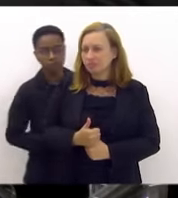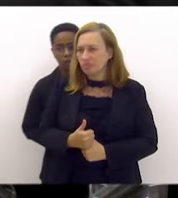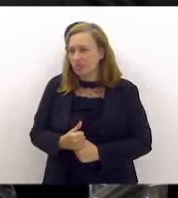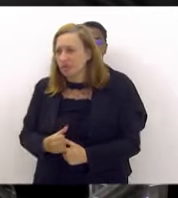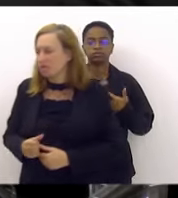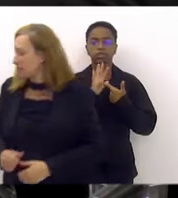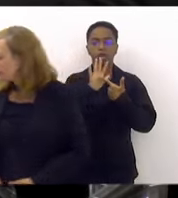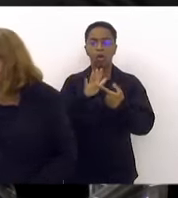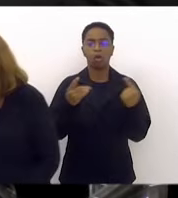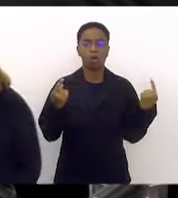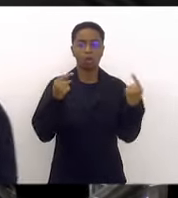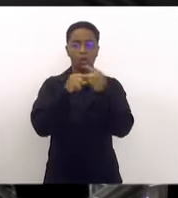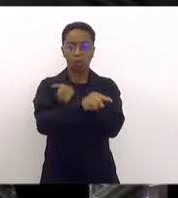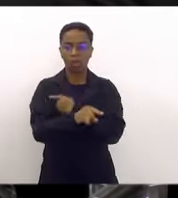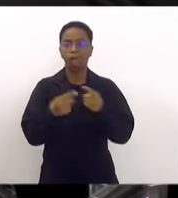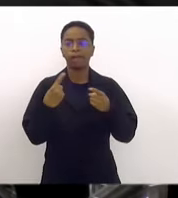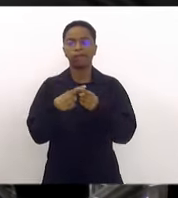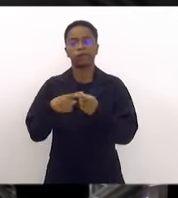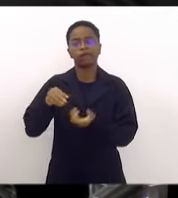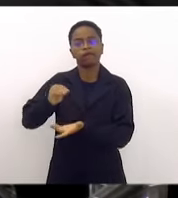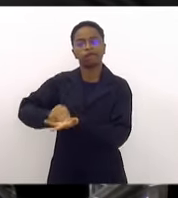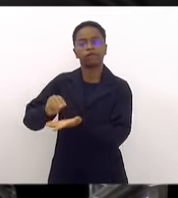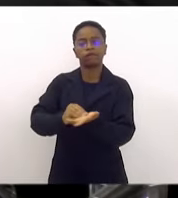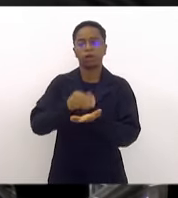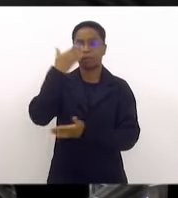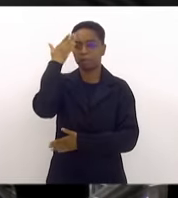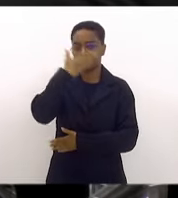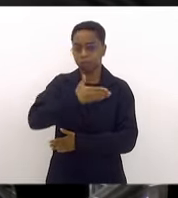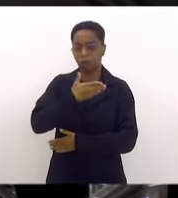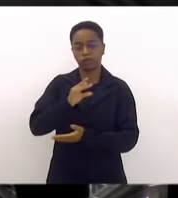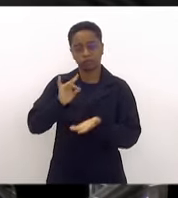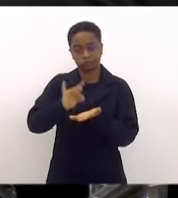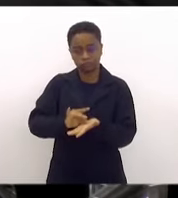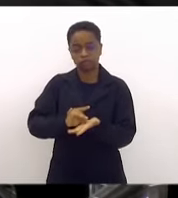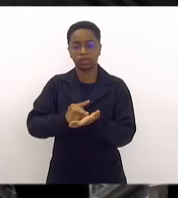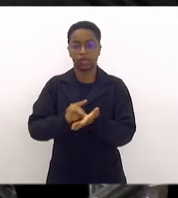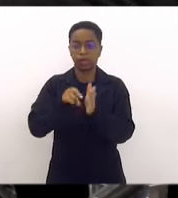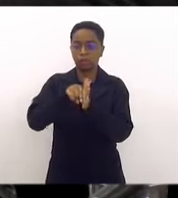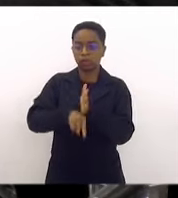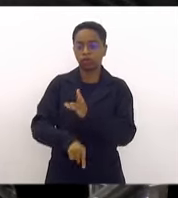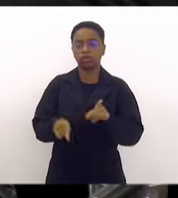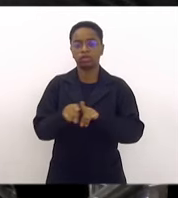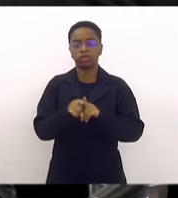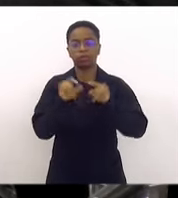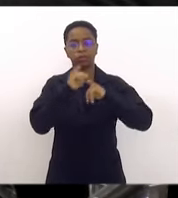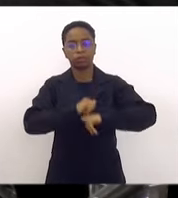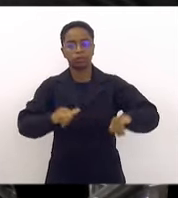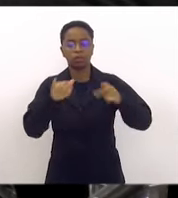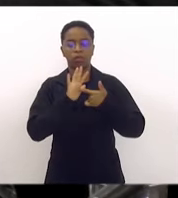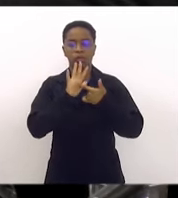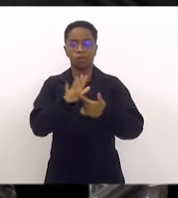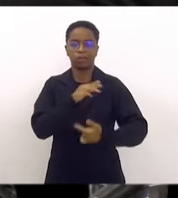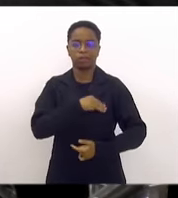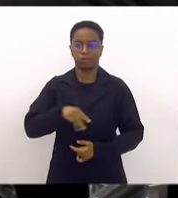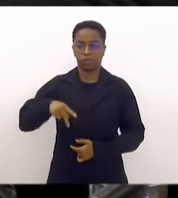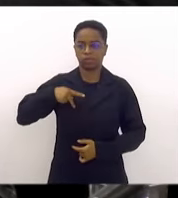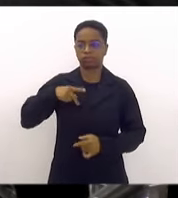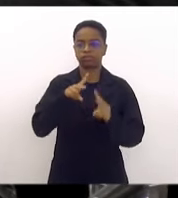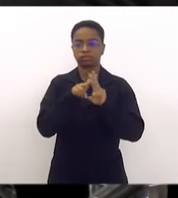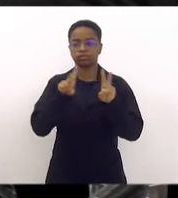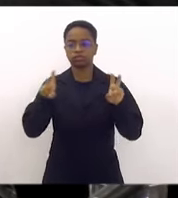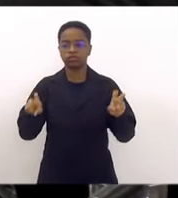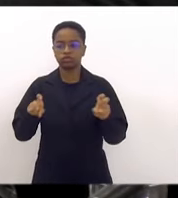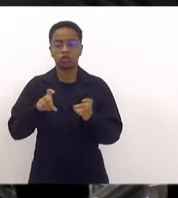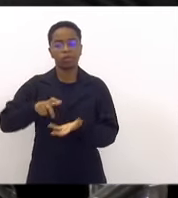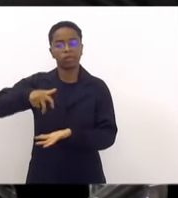H uma escassez de provas de maior substância e uma manifestação do ministério público em relação à